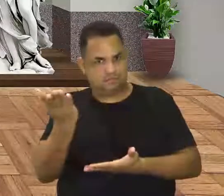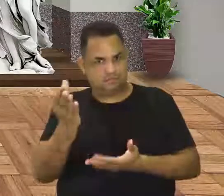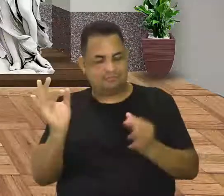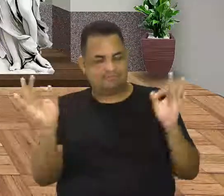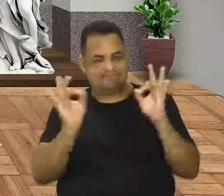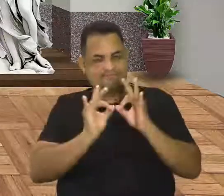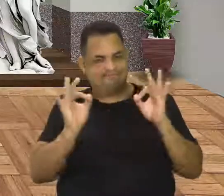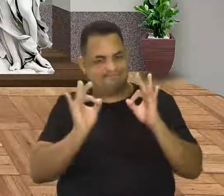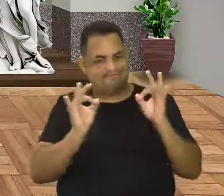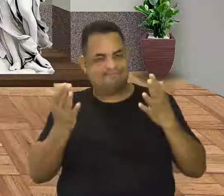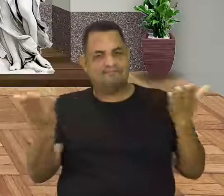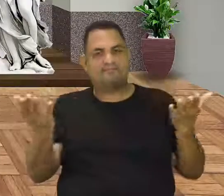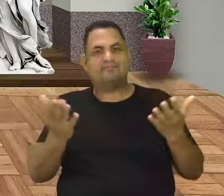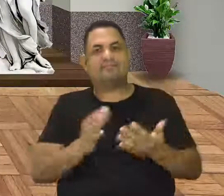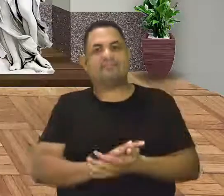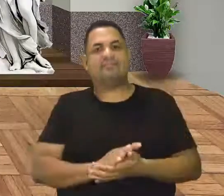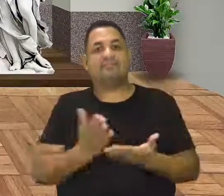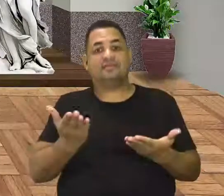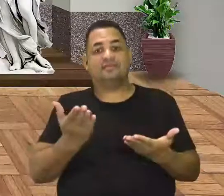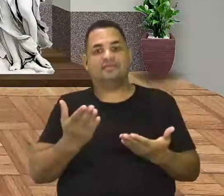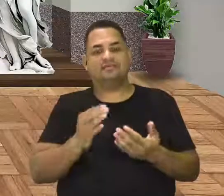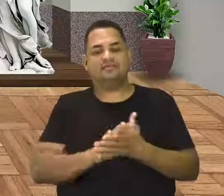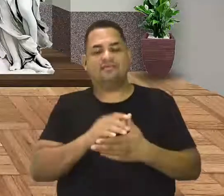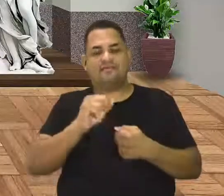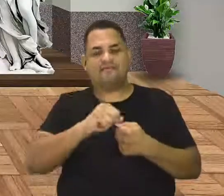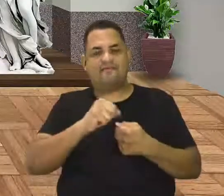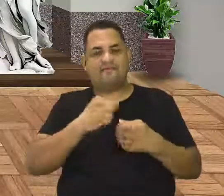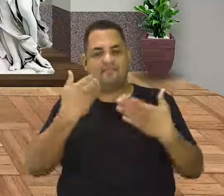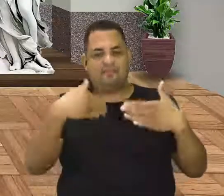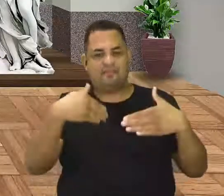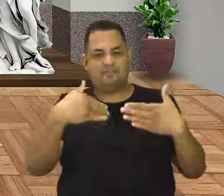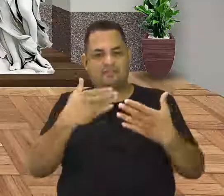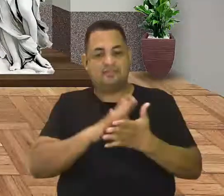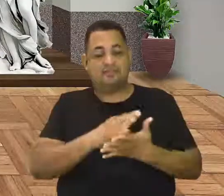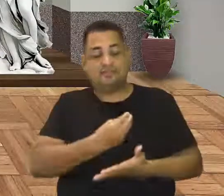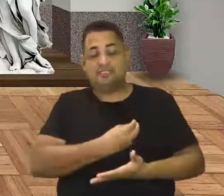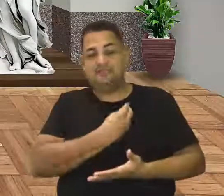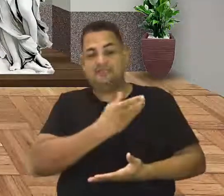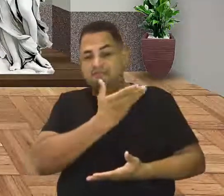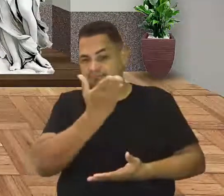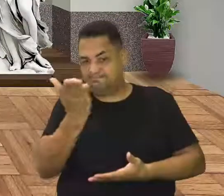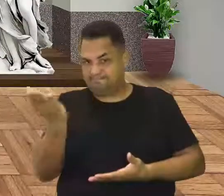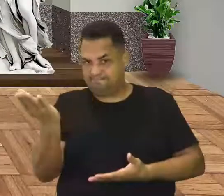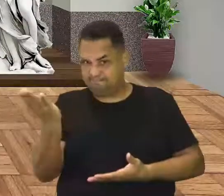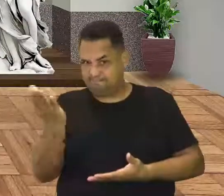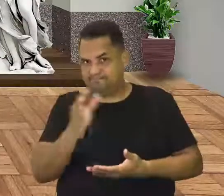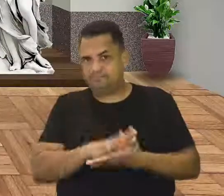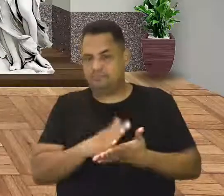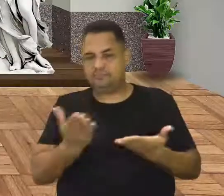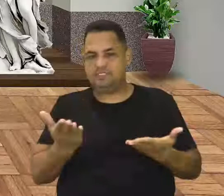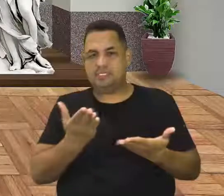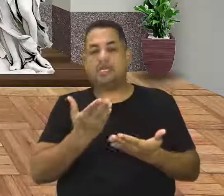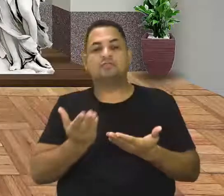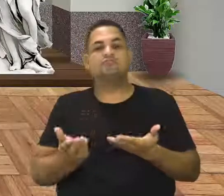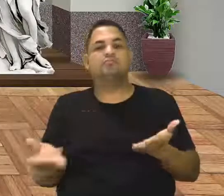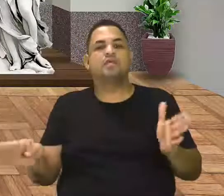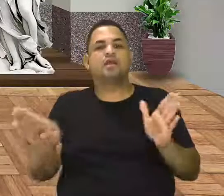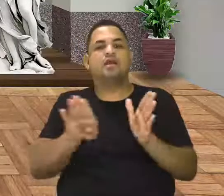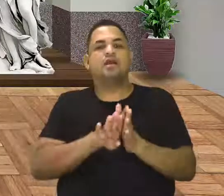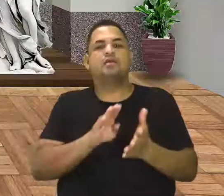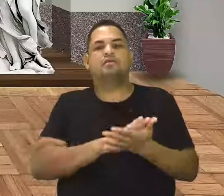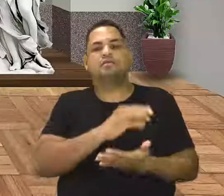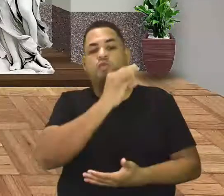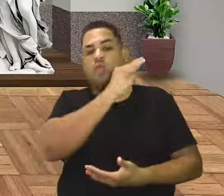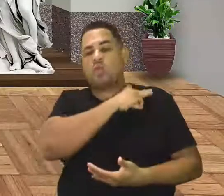Ótimo então é aquela coisa Vocês vão fazer a prova da vida de vocês já que chegaram no terceiro ano